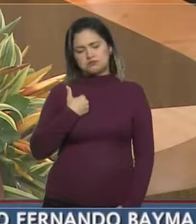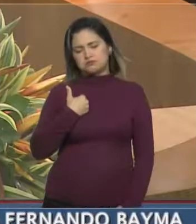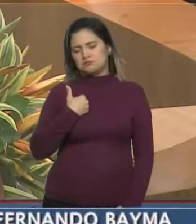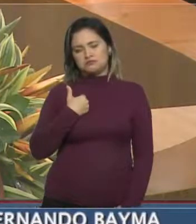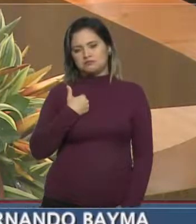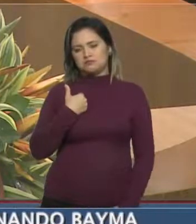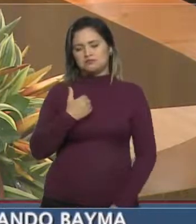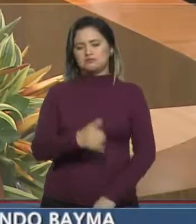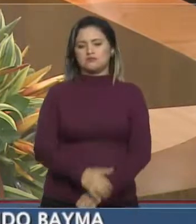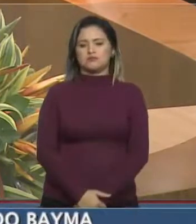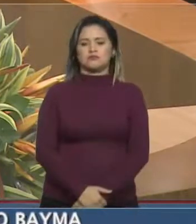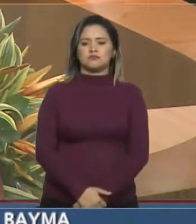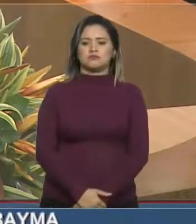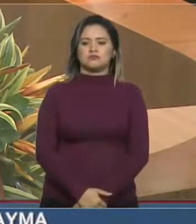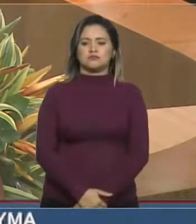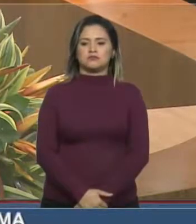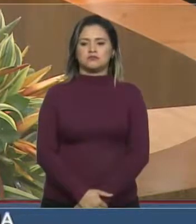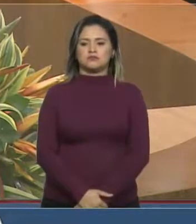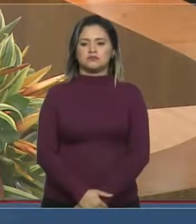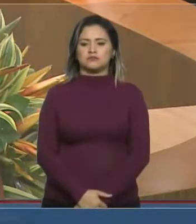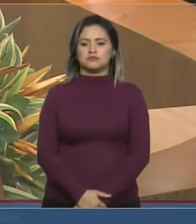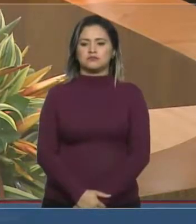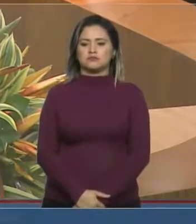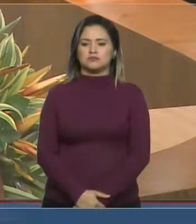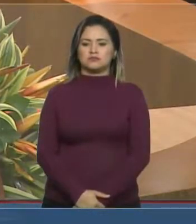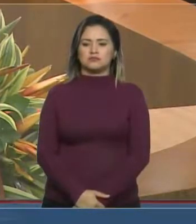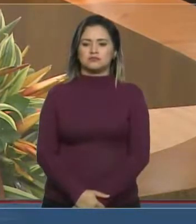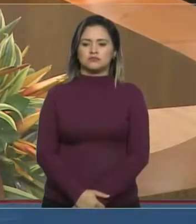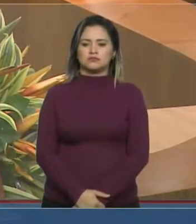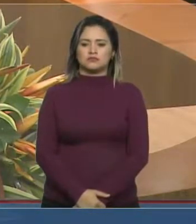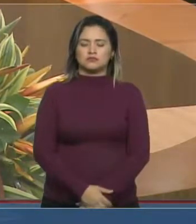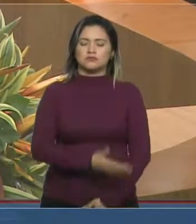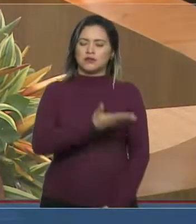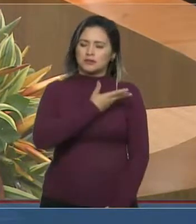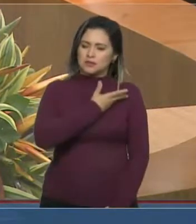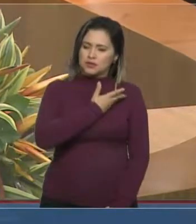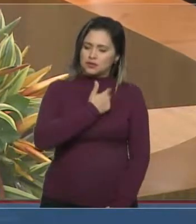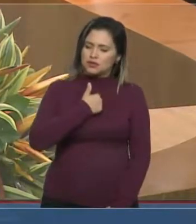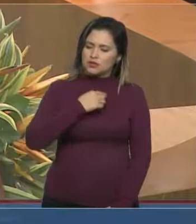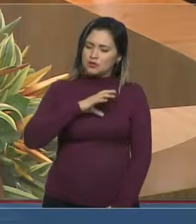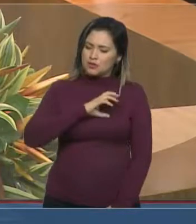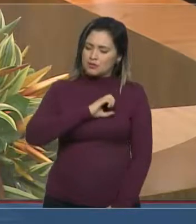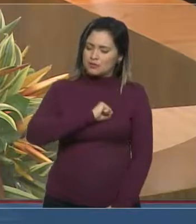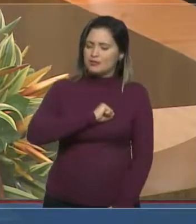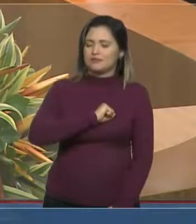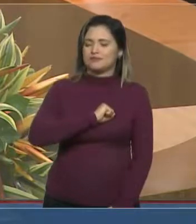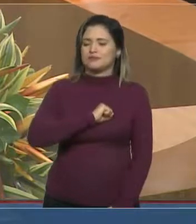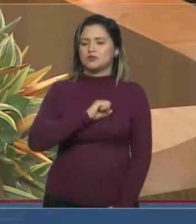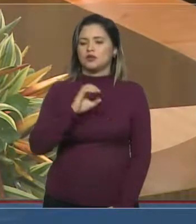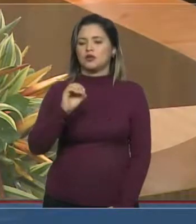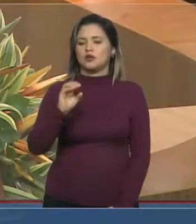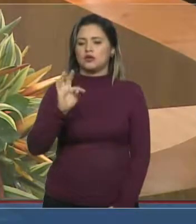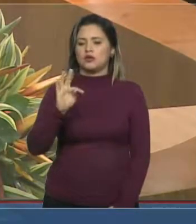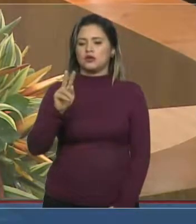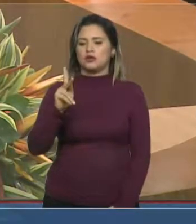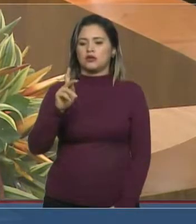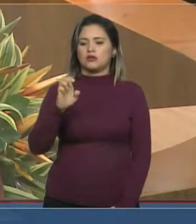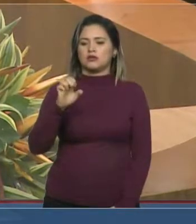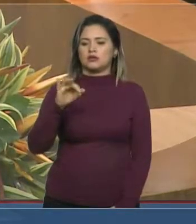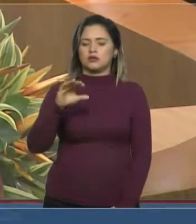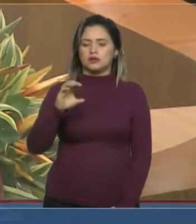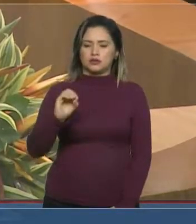O meu queridíssimo amigo, de quem tenho profunda admiração, doutor Otelino, ele tensionando